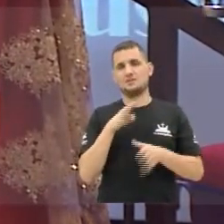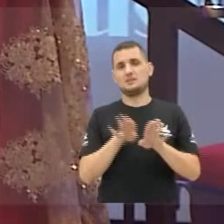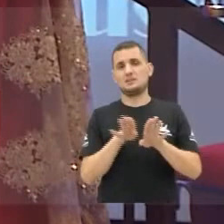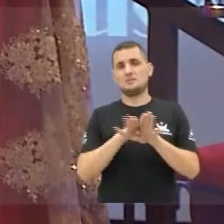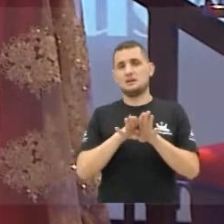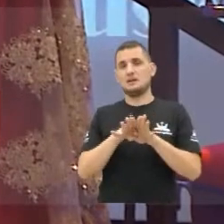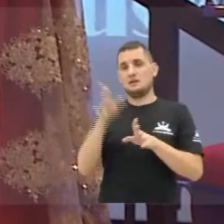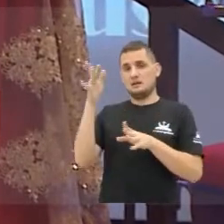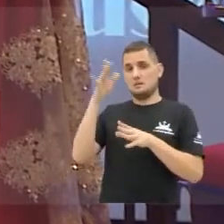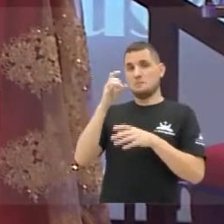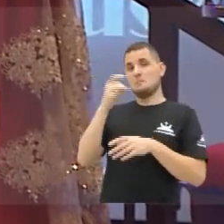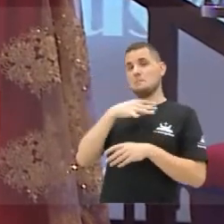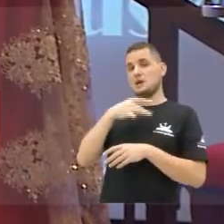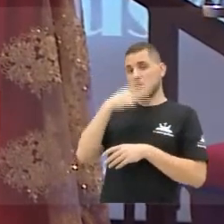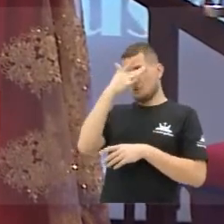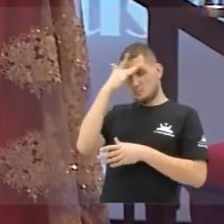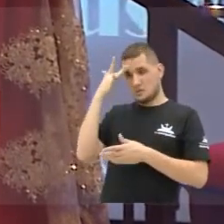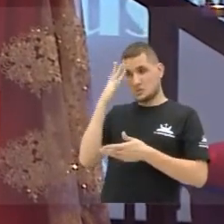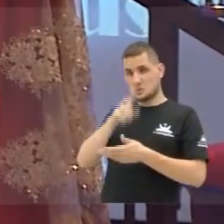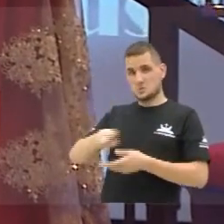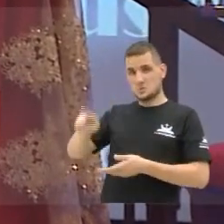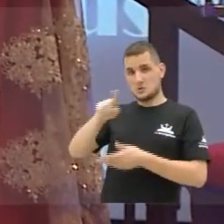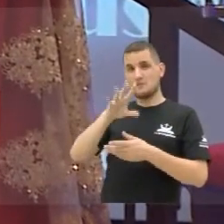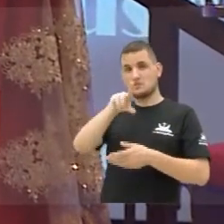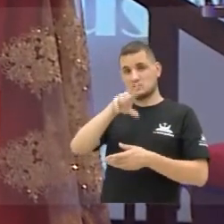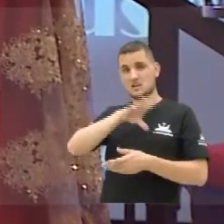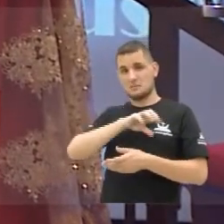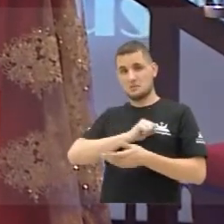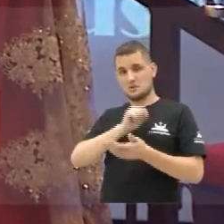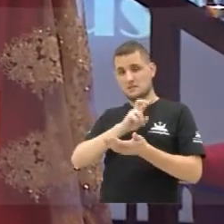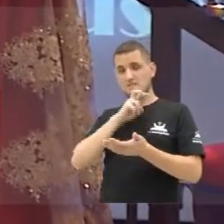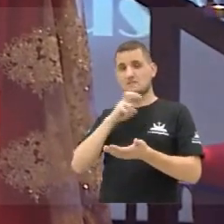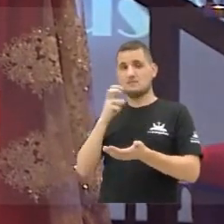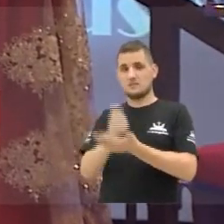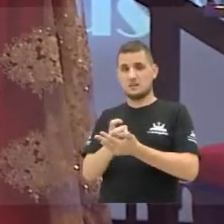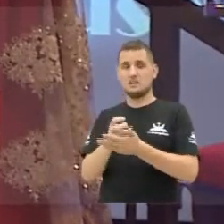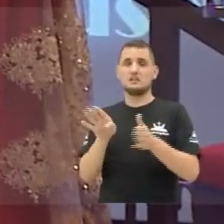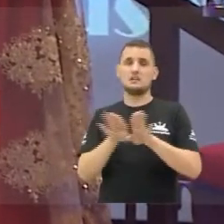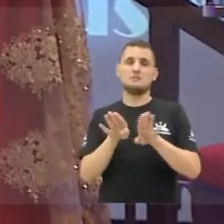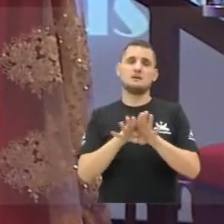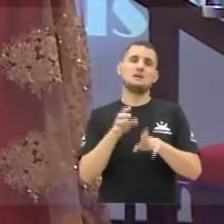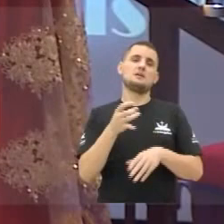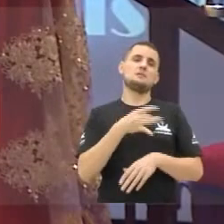você ama, medo de não conseguir sustentar sua casa,